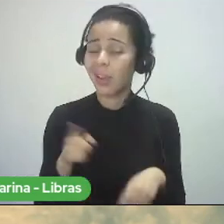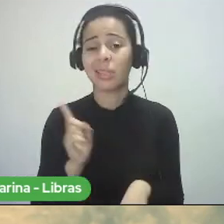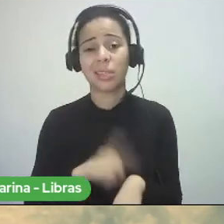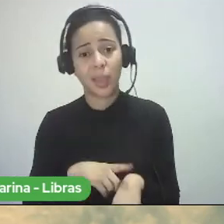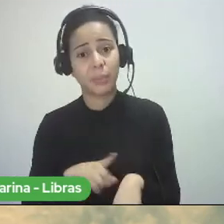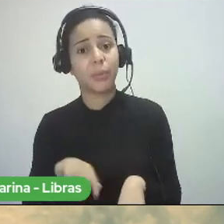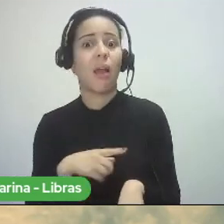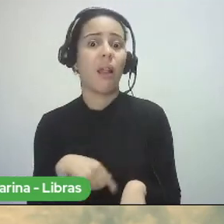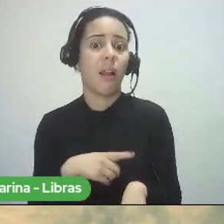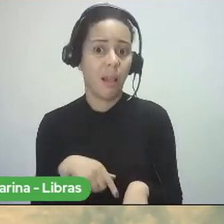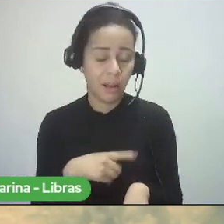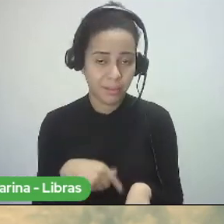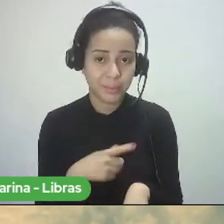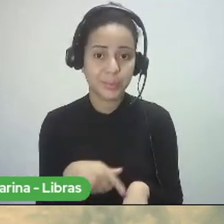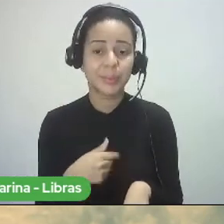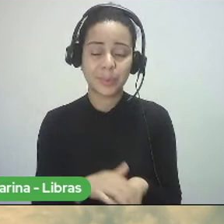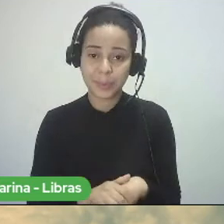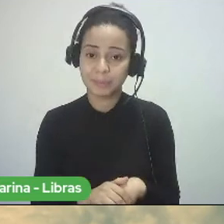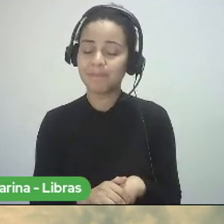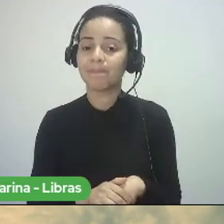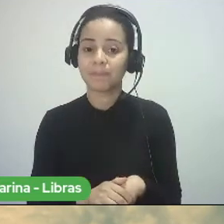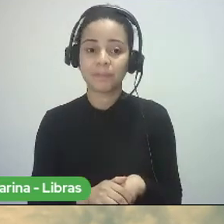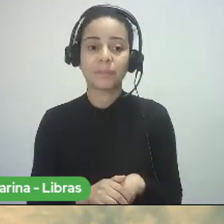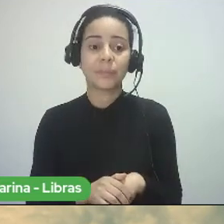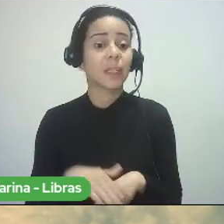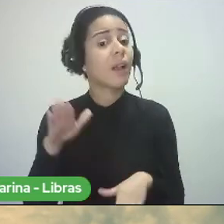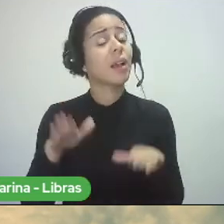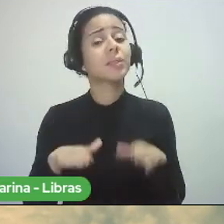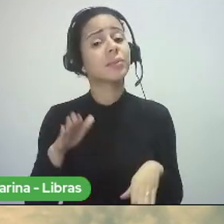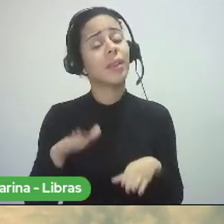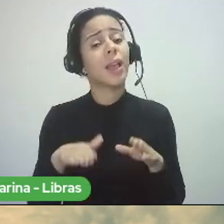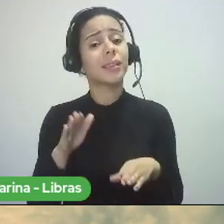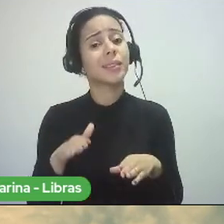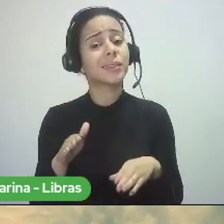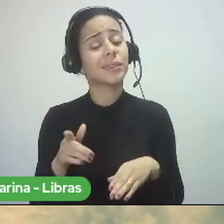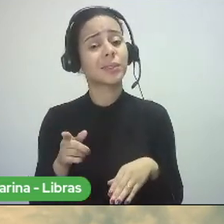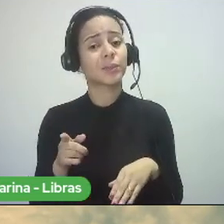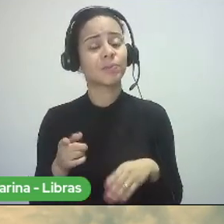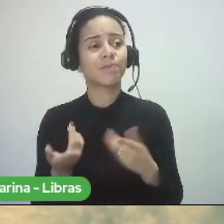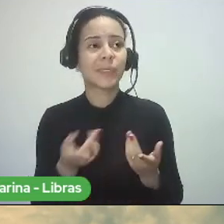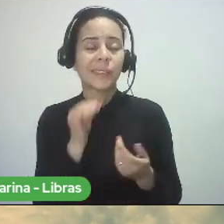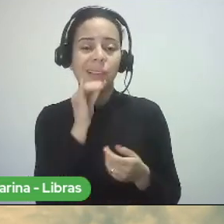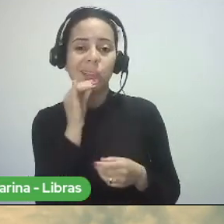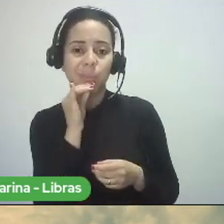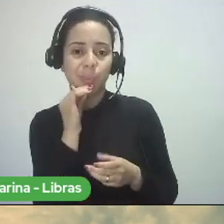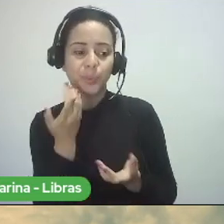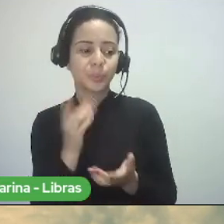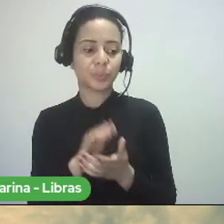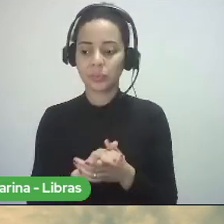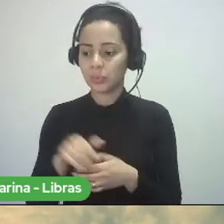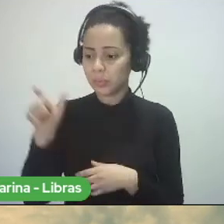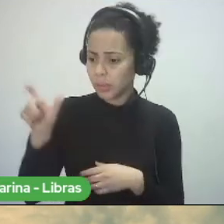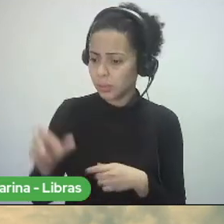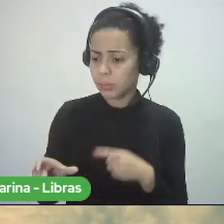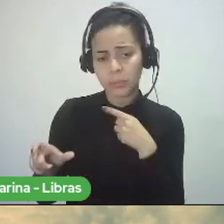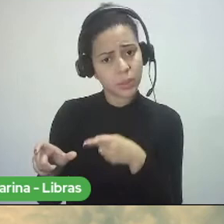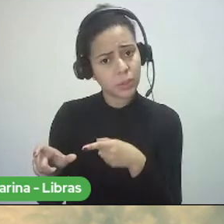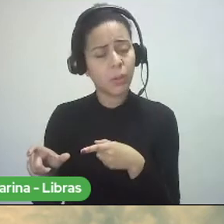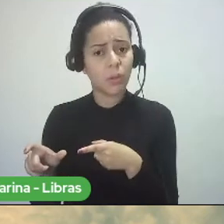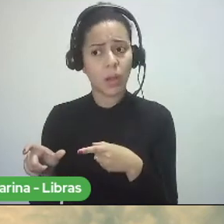muito tempo num agrupamento que às vezes não é tão colaborativo. A facilitadora se sente nesse